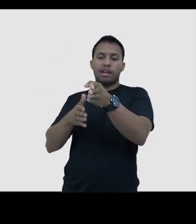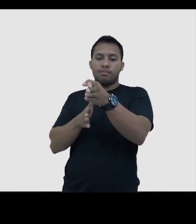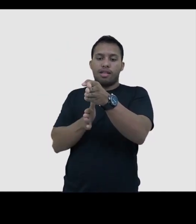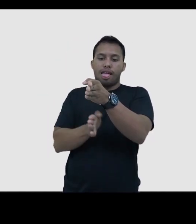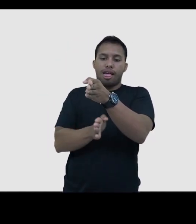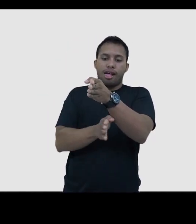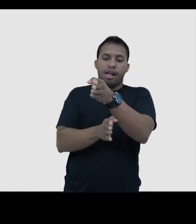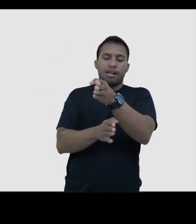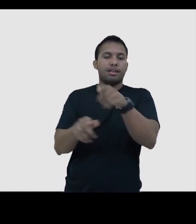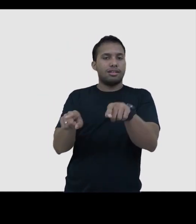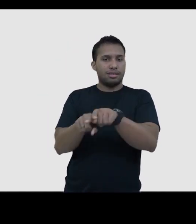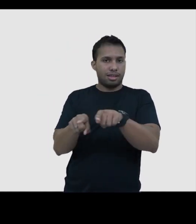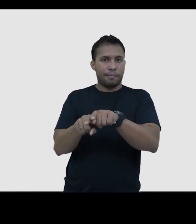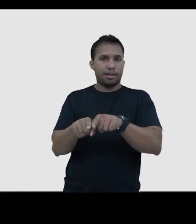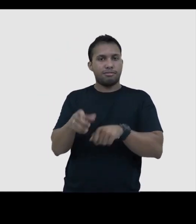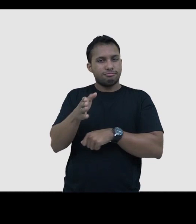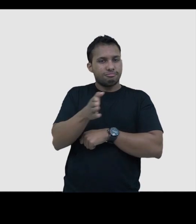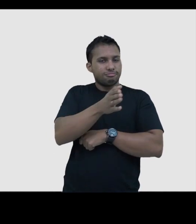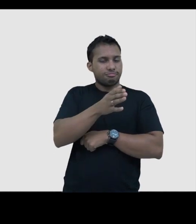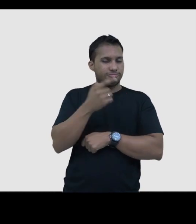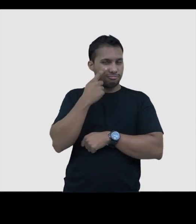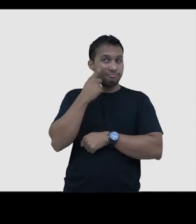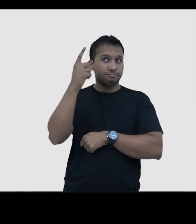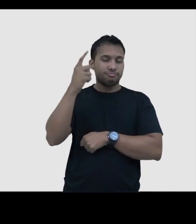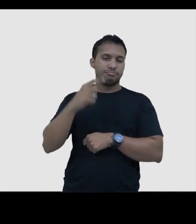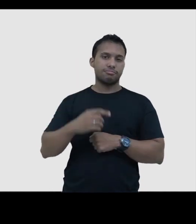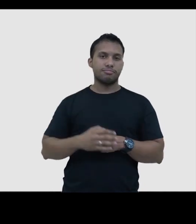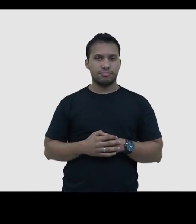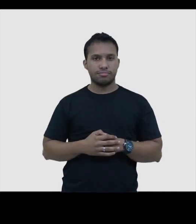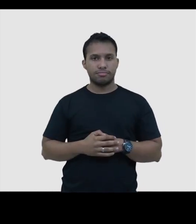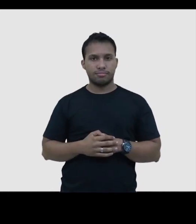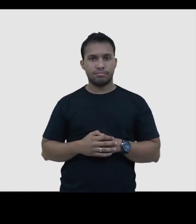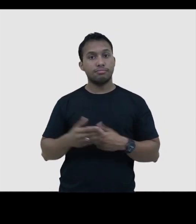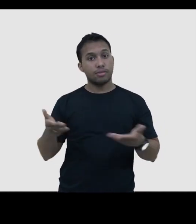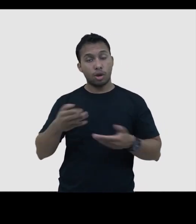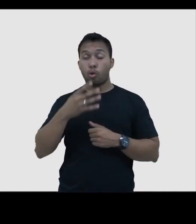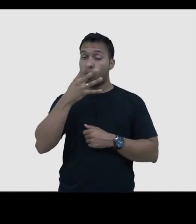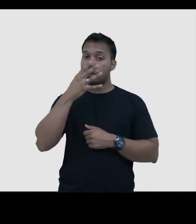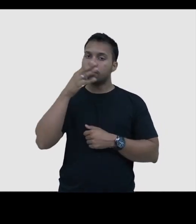aqui o intérprete um pouco mais para trás também a camada, para começar um pouco antes, né?